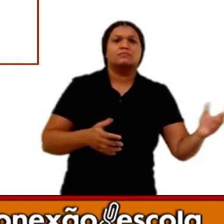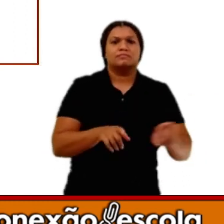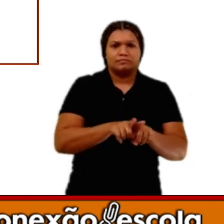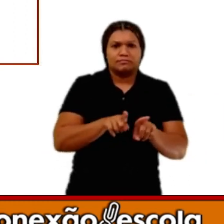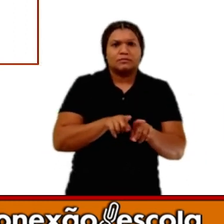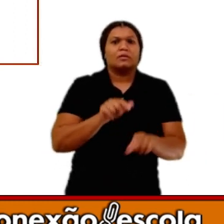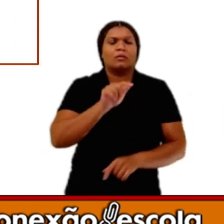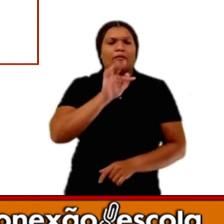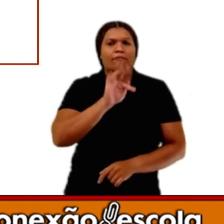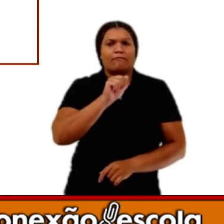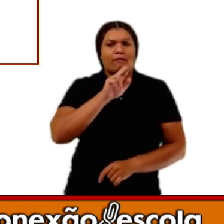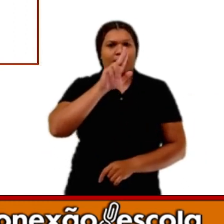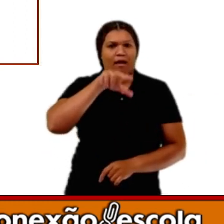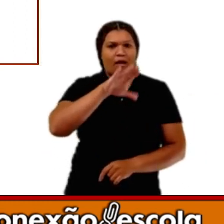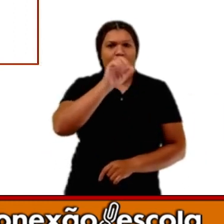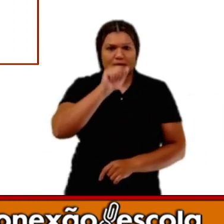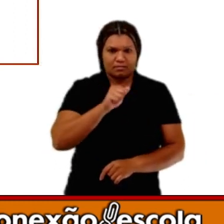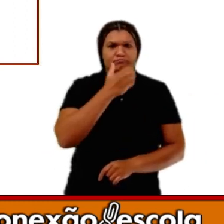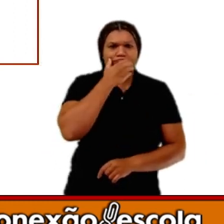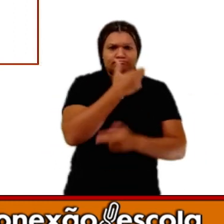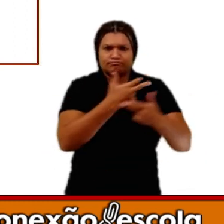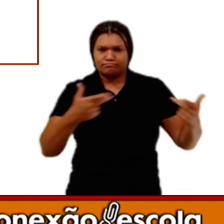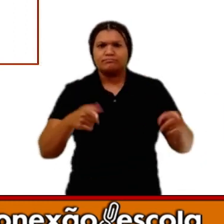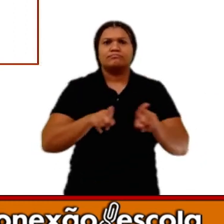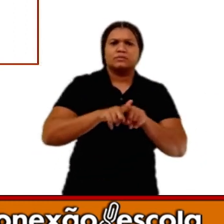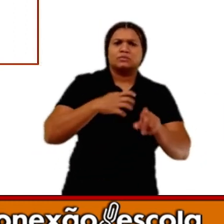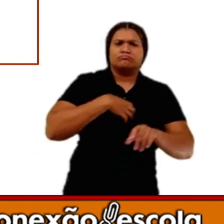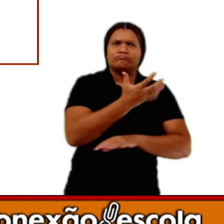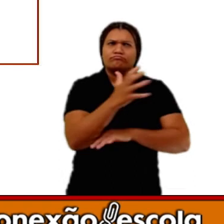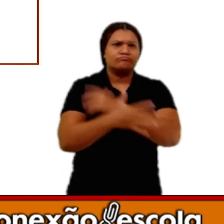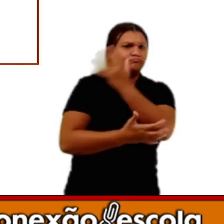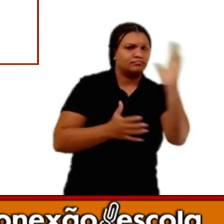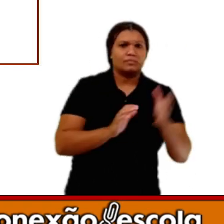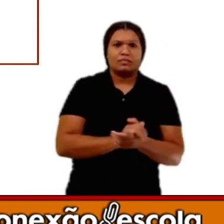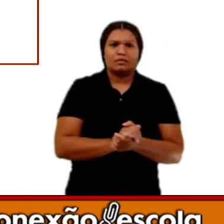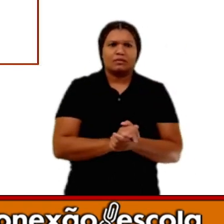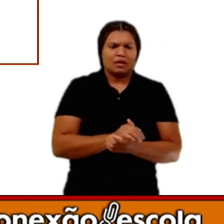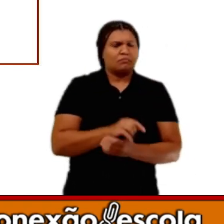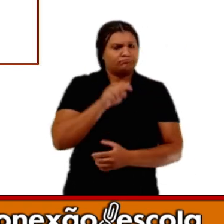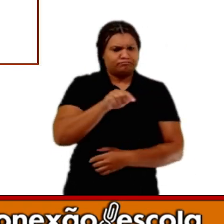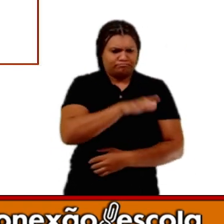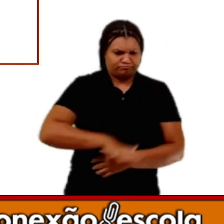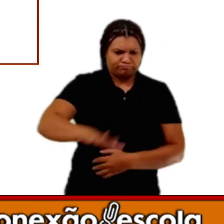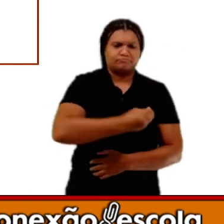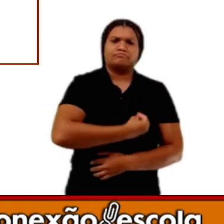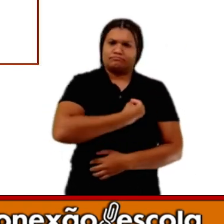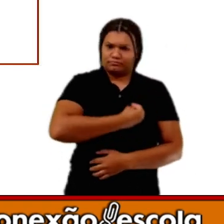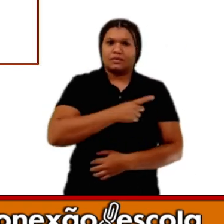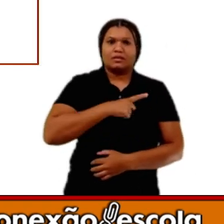a hidrografia. Os biomas, meus amigos, apresentam características em